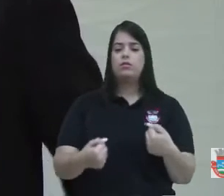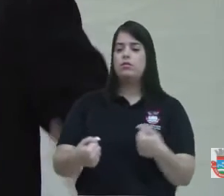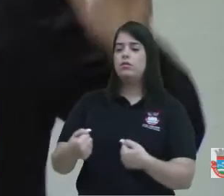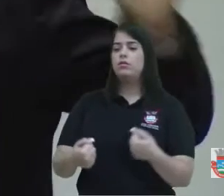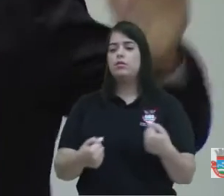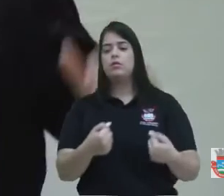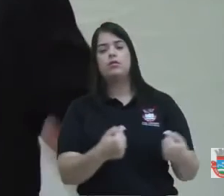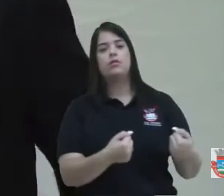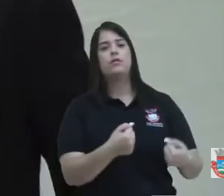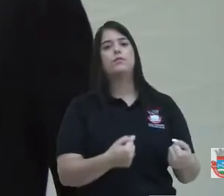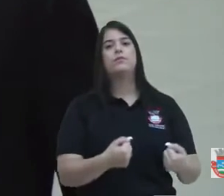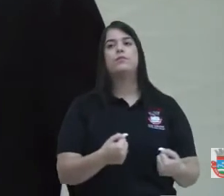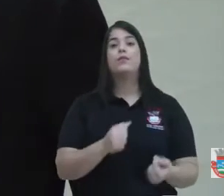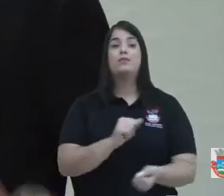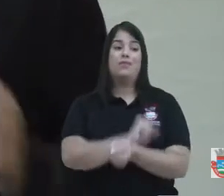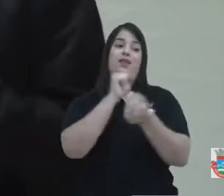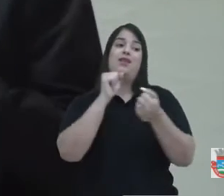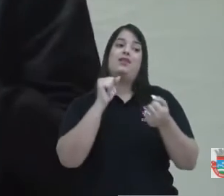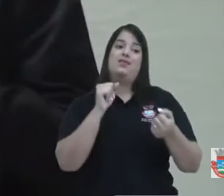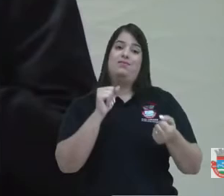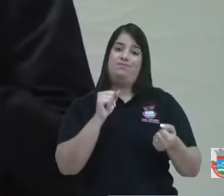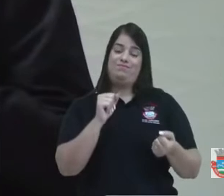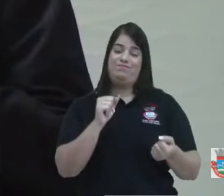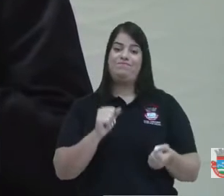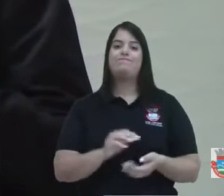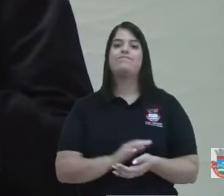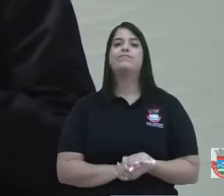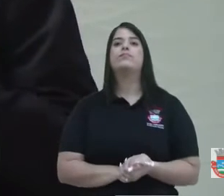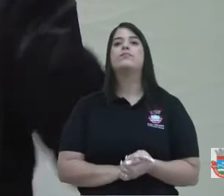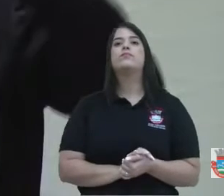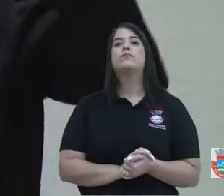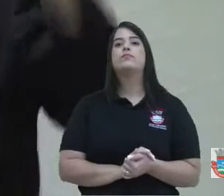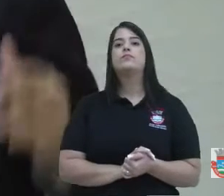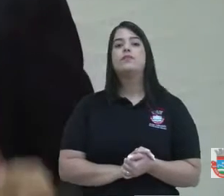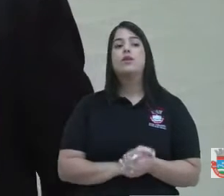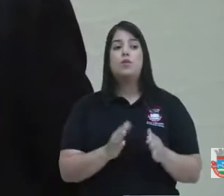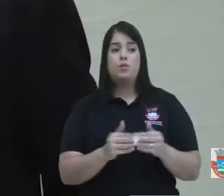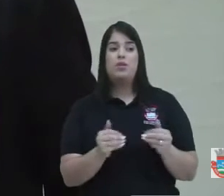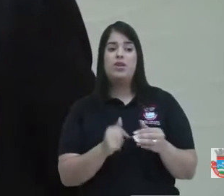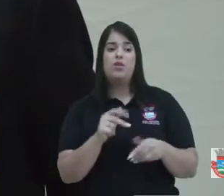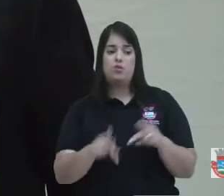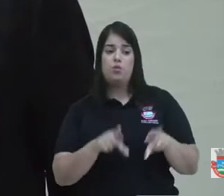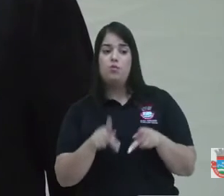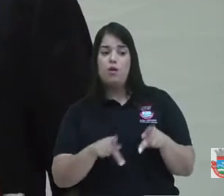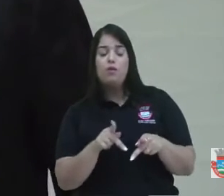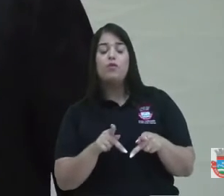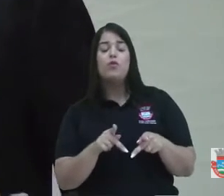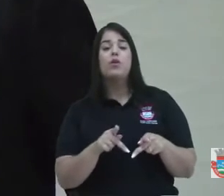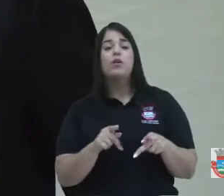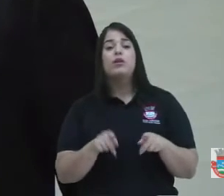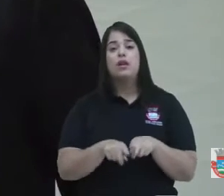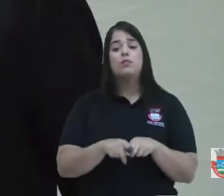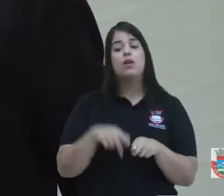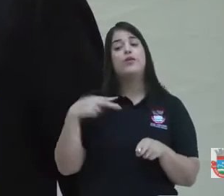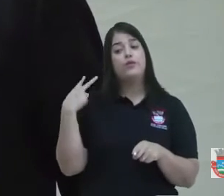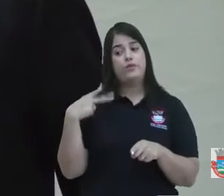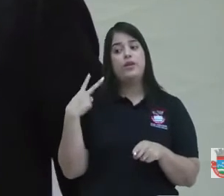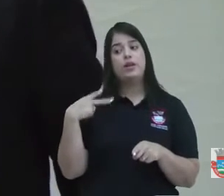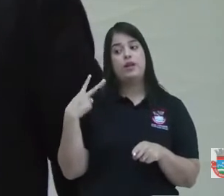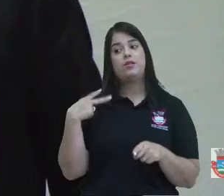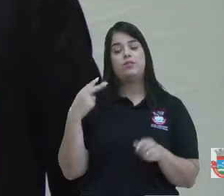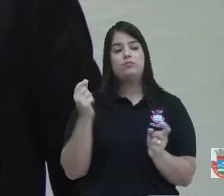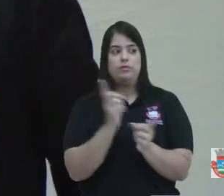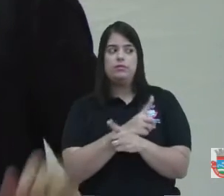passagem molhada, que estava aí destruída. Ele foi, através do pedido da população e dos vereadores e do vereador